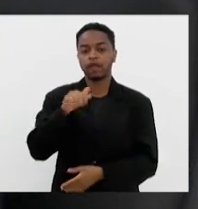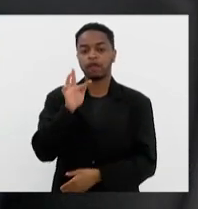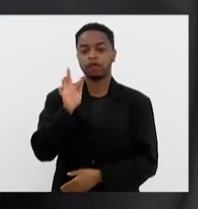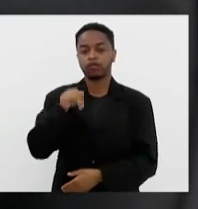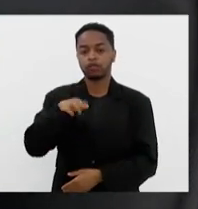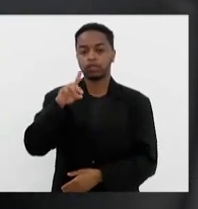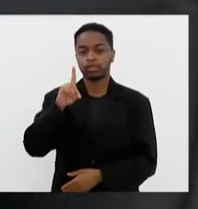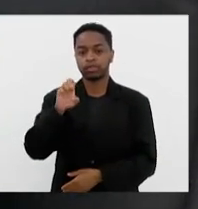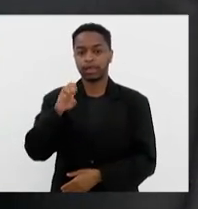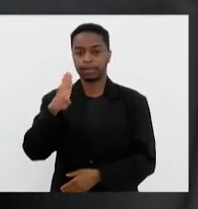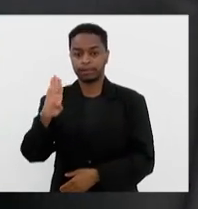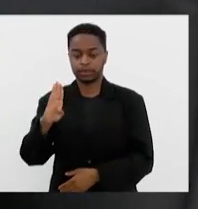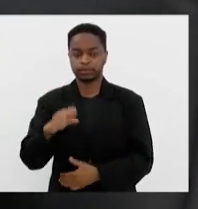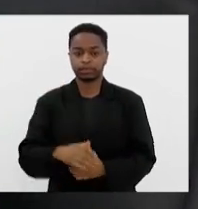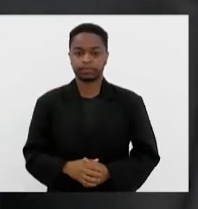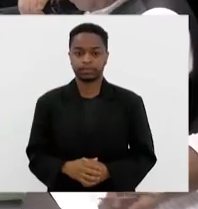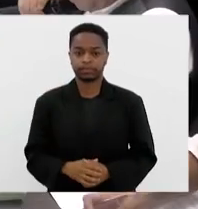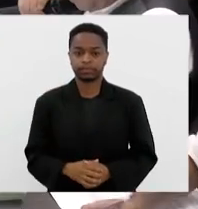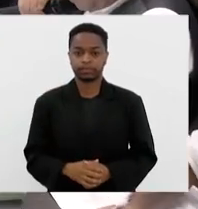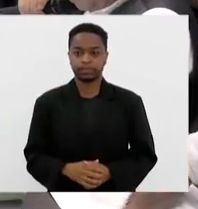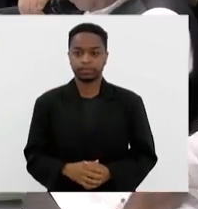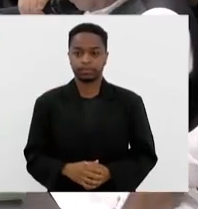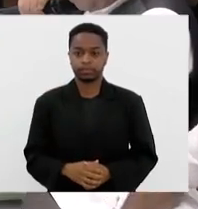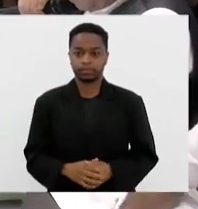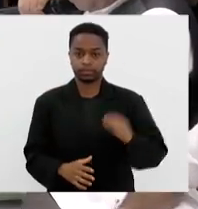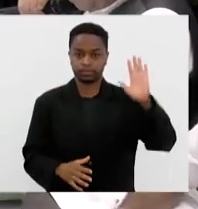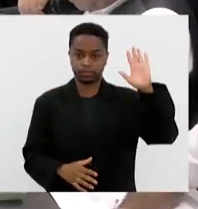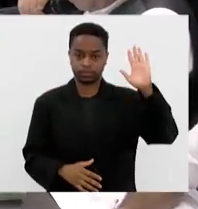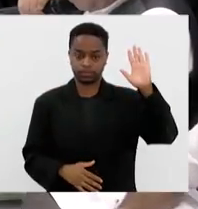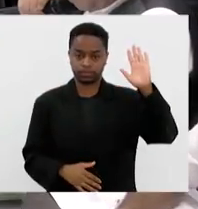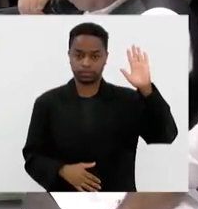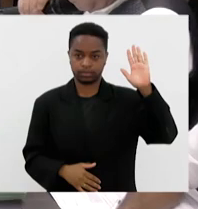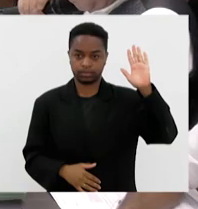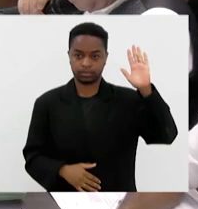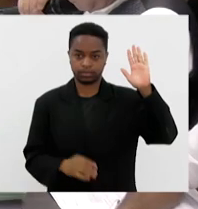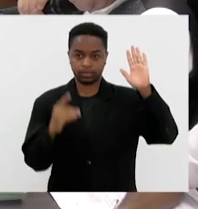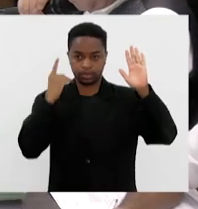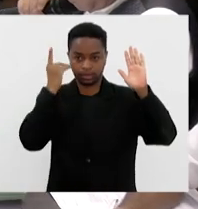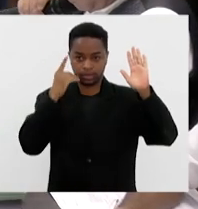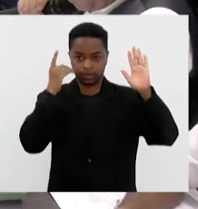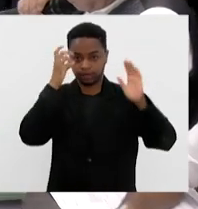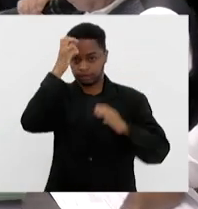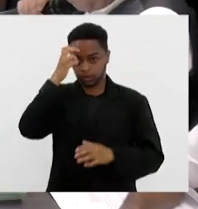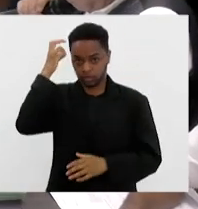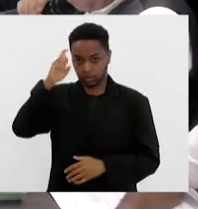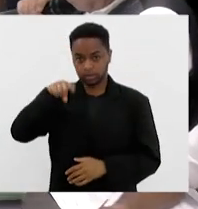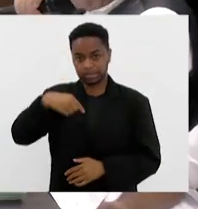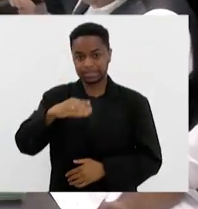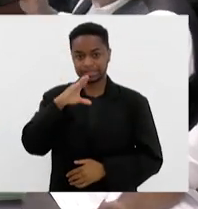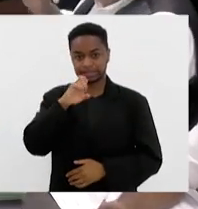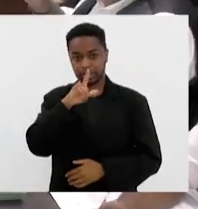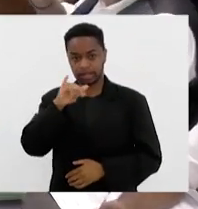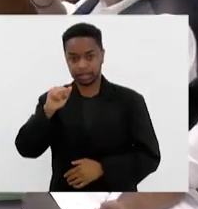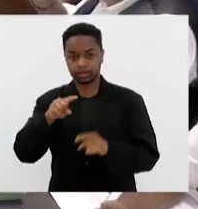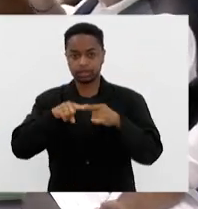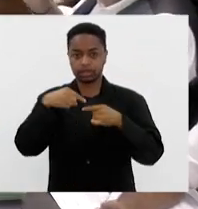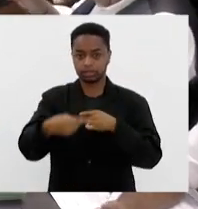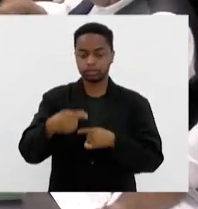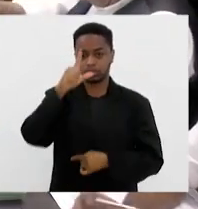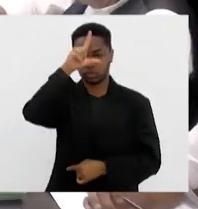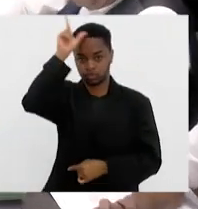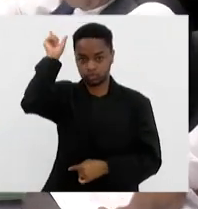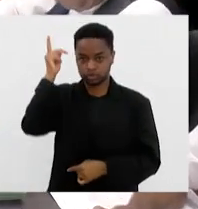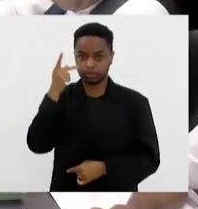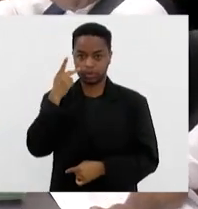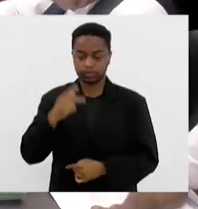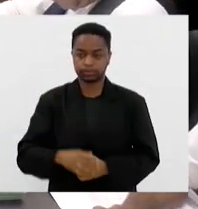Presidente. Presidente. Presidente, eu também. Deputada Verônica, deputada Célia e deputado Luiz Paulo. Presidente, eu